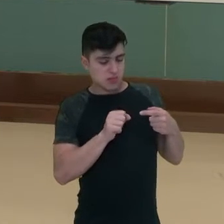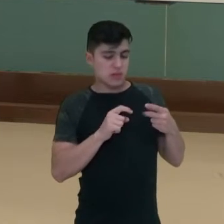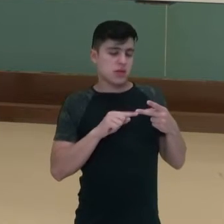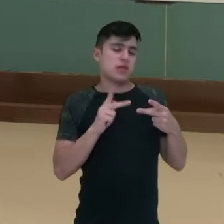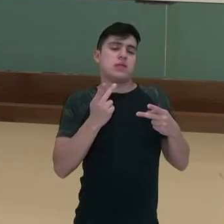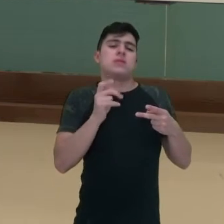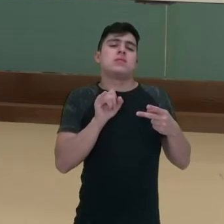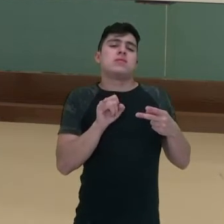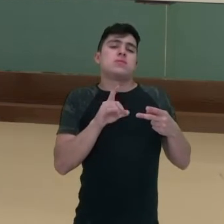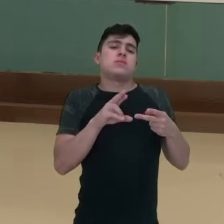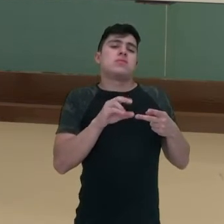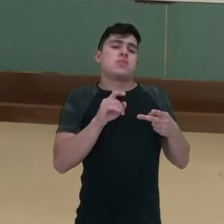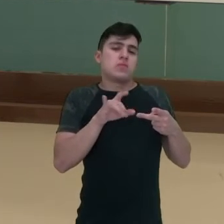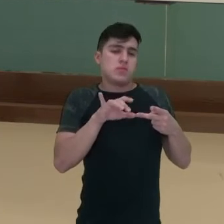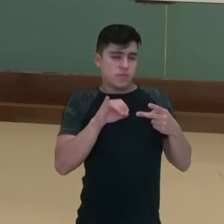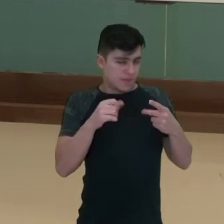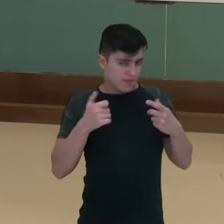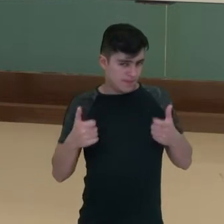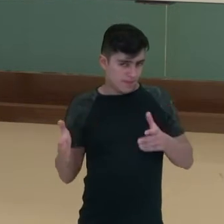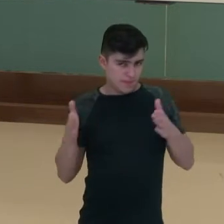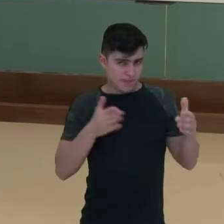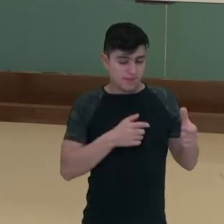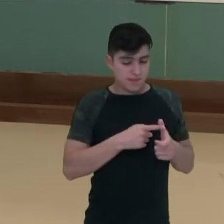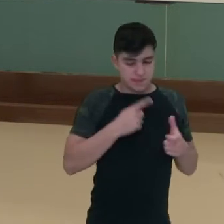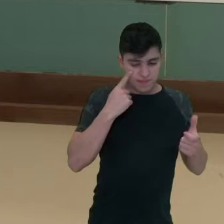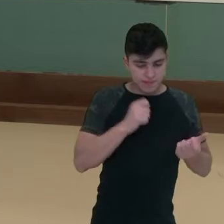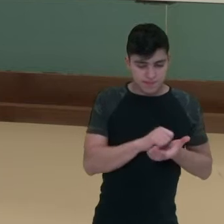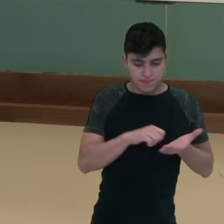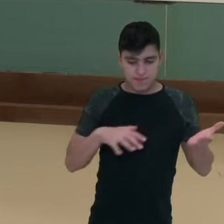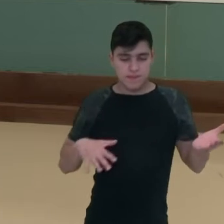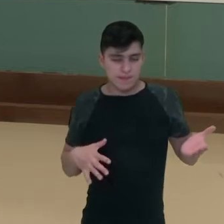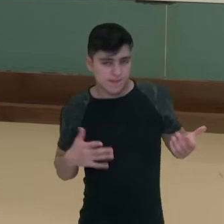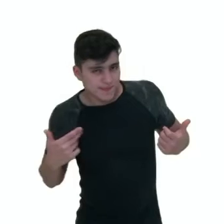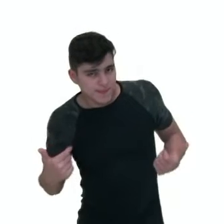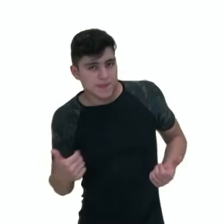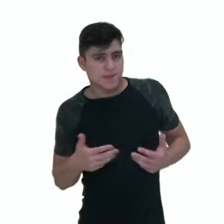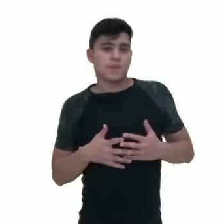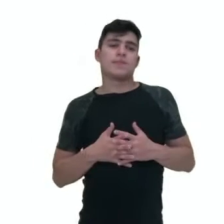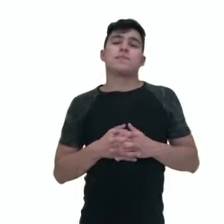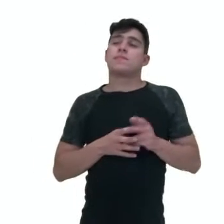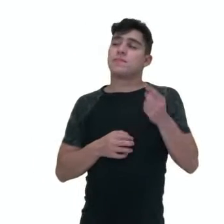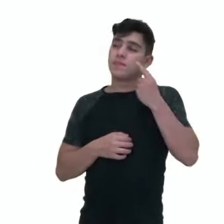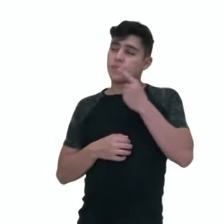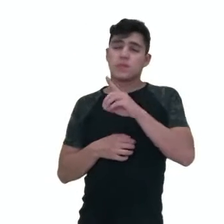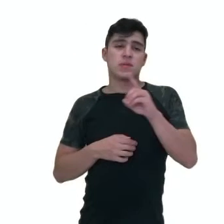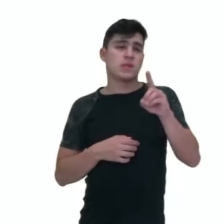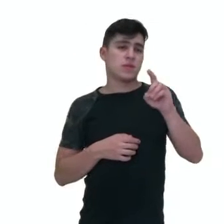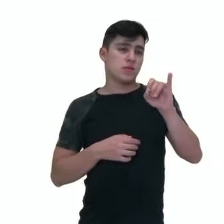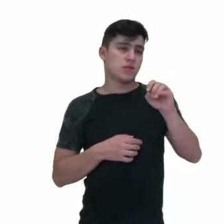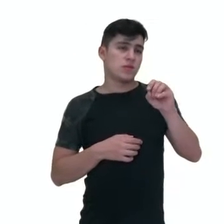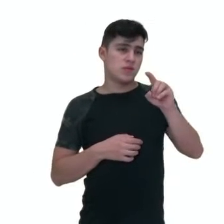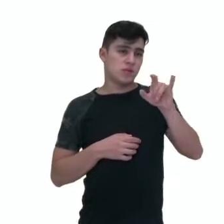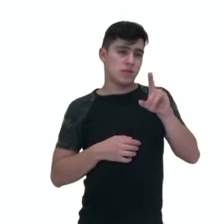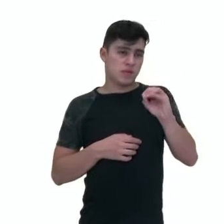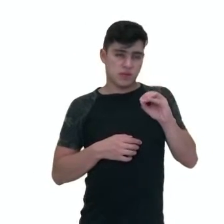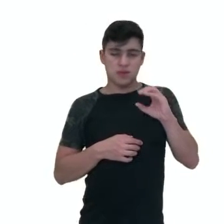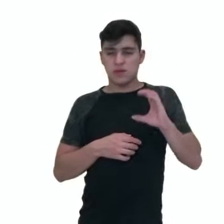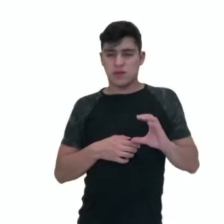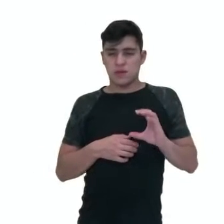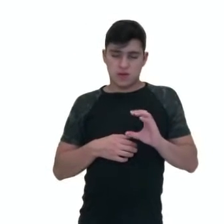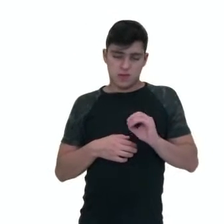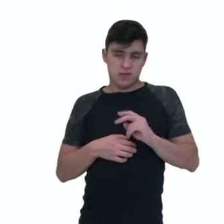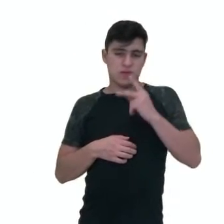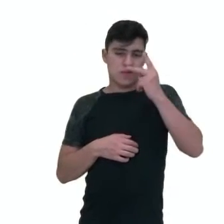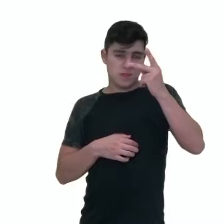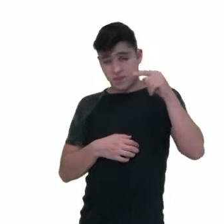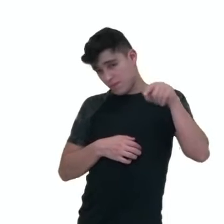hidrogênio. Vamos assim à nossa primeira atividade. O dióxido de carbono, CO2,